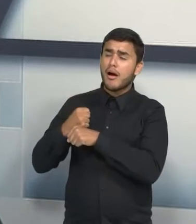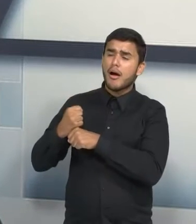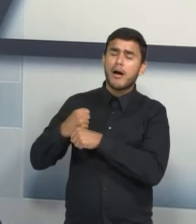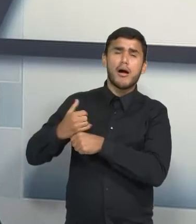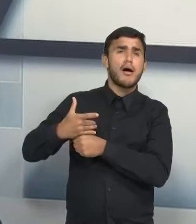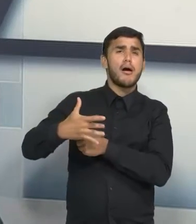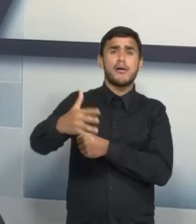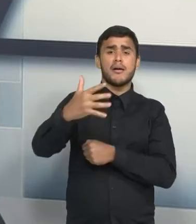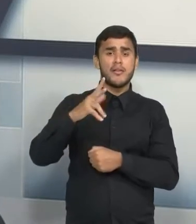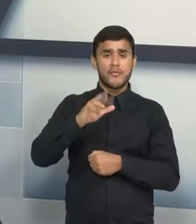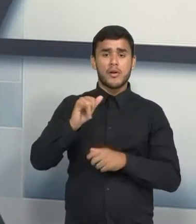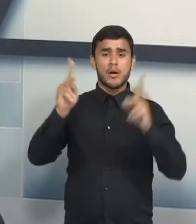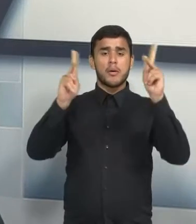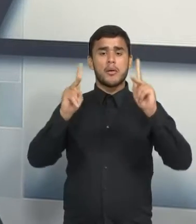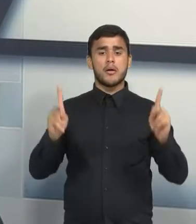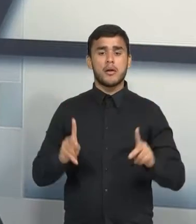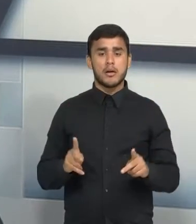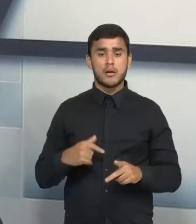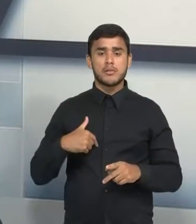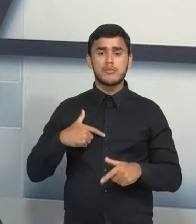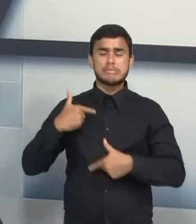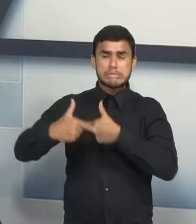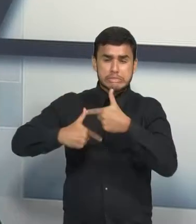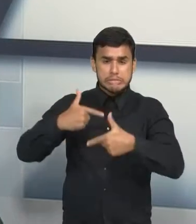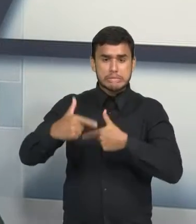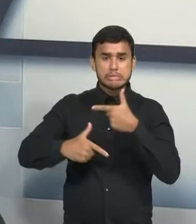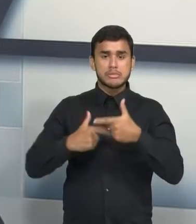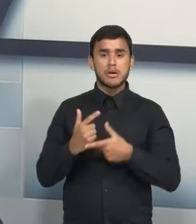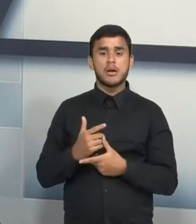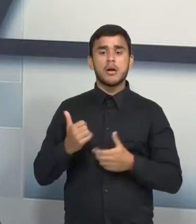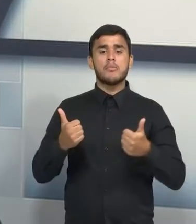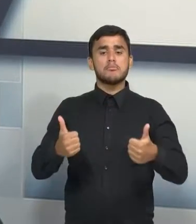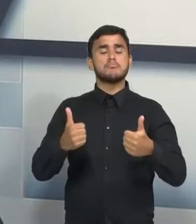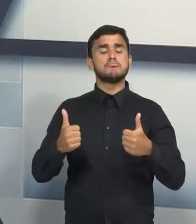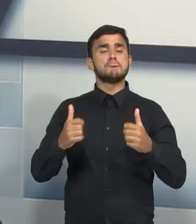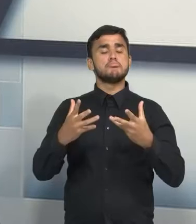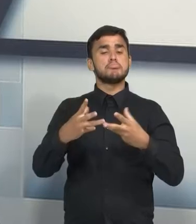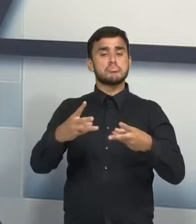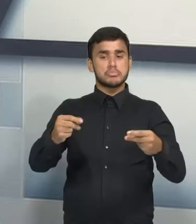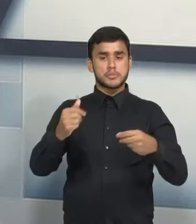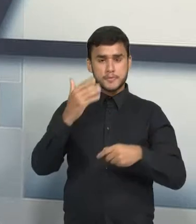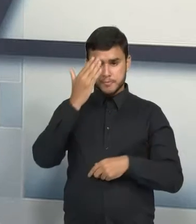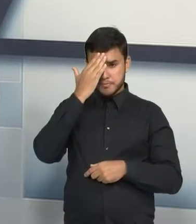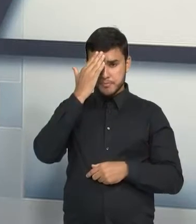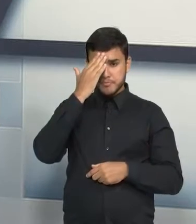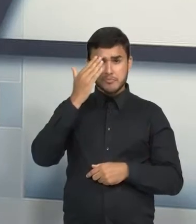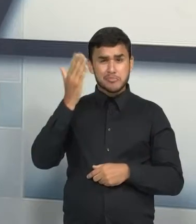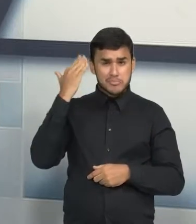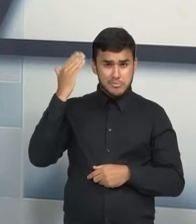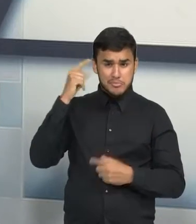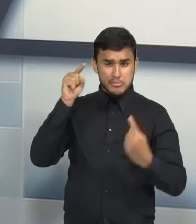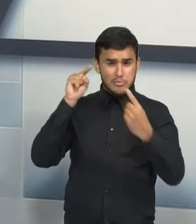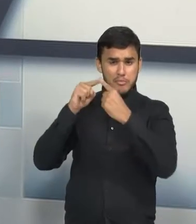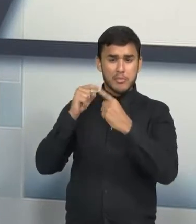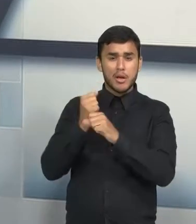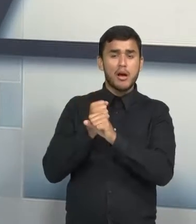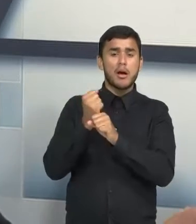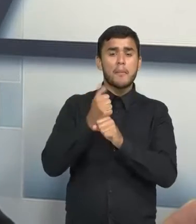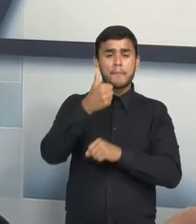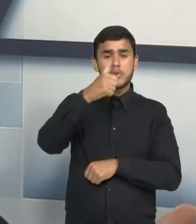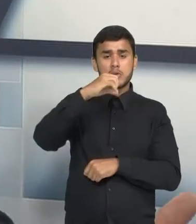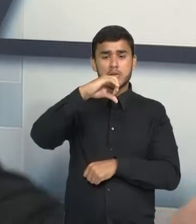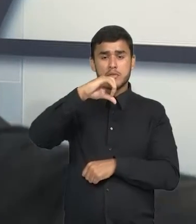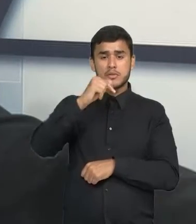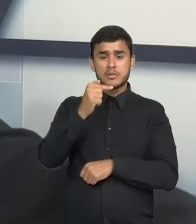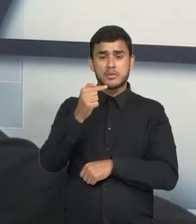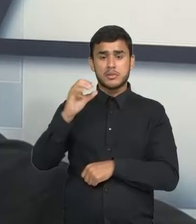ser décadas. Tem que ser no mínimo 10 anos de trabalho duro, para a gente voltar a ter tranquilidade que a gente tinha nos anos 70 nesse país. Carlos. Porque foram